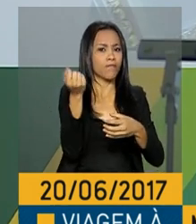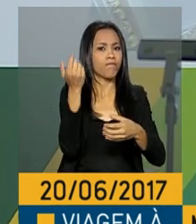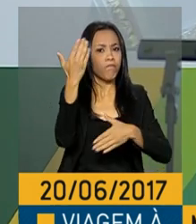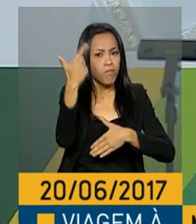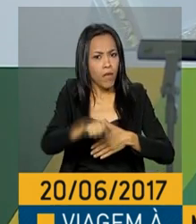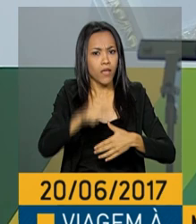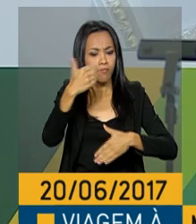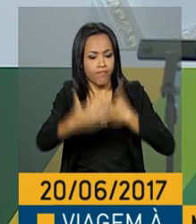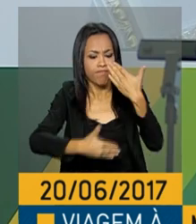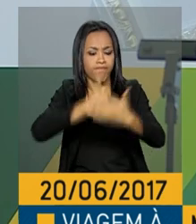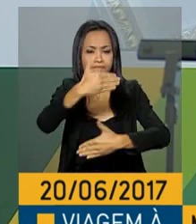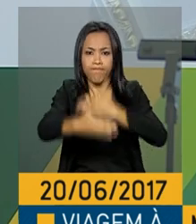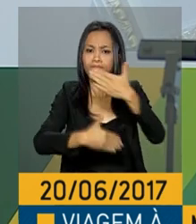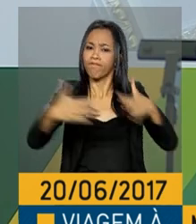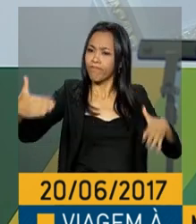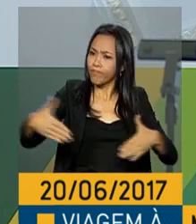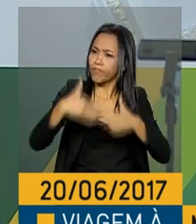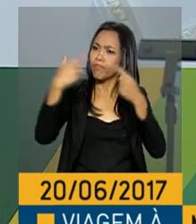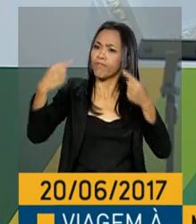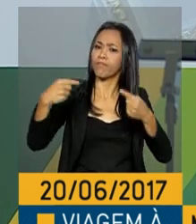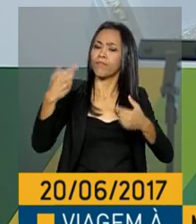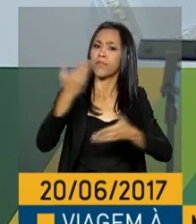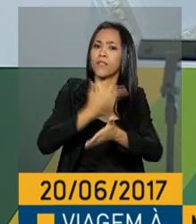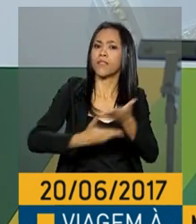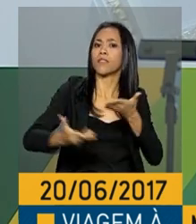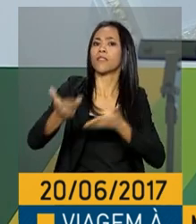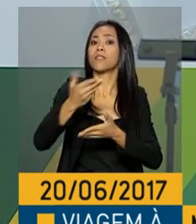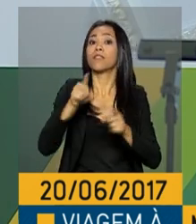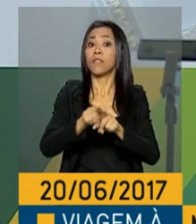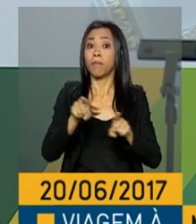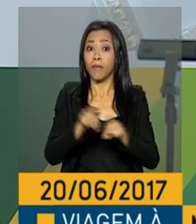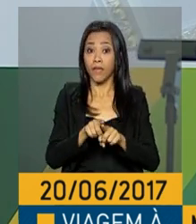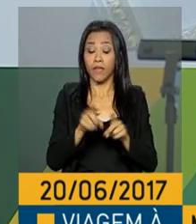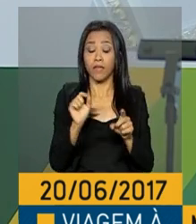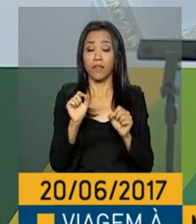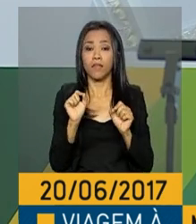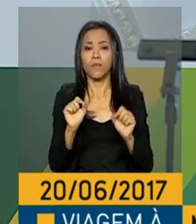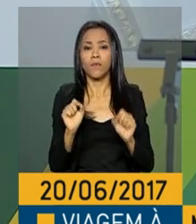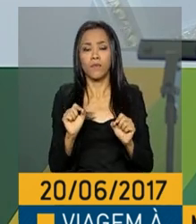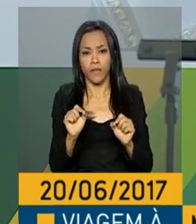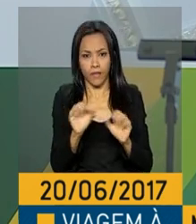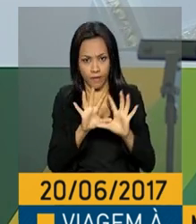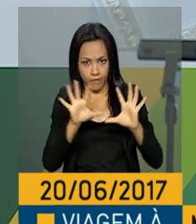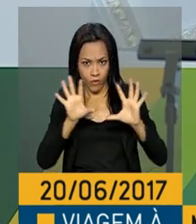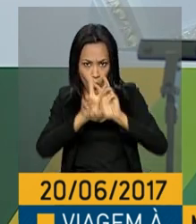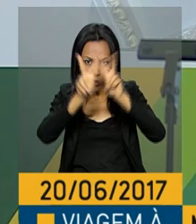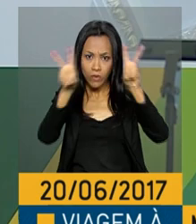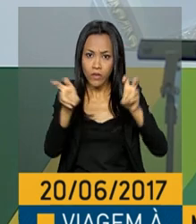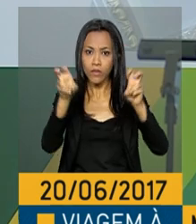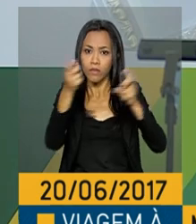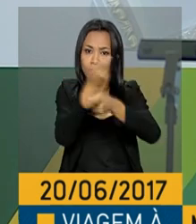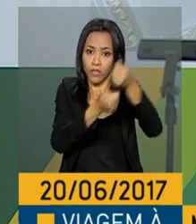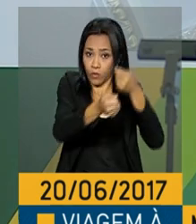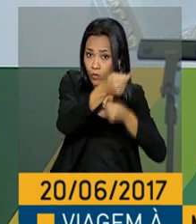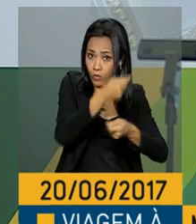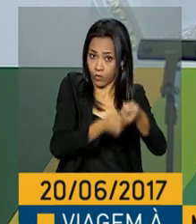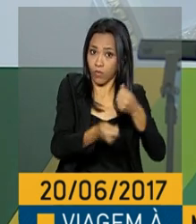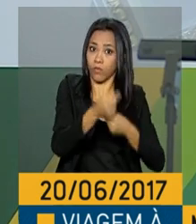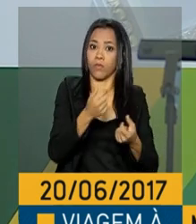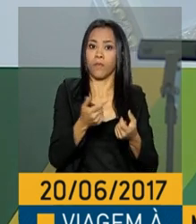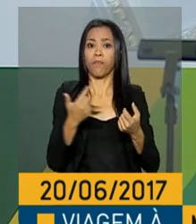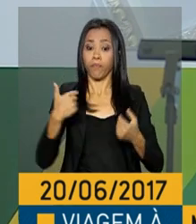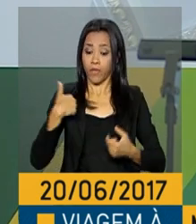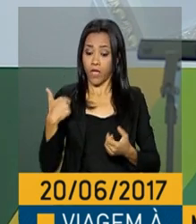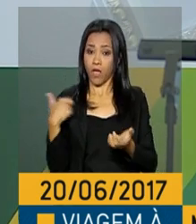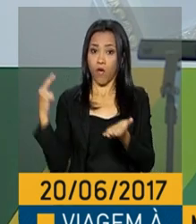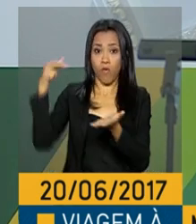os chamados blocos de amizade, mas também para os blocos de natureza econômica. De modo que, estando eu aqui